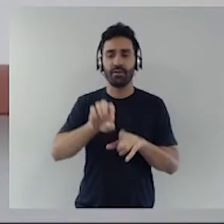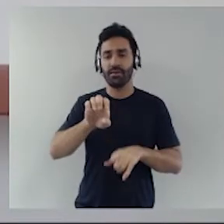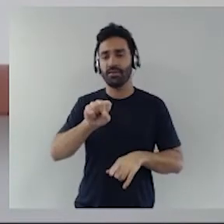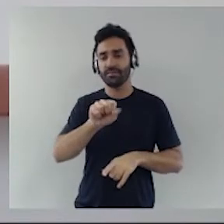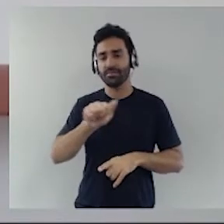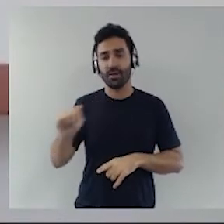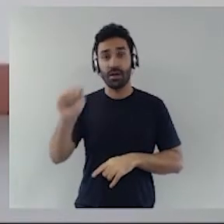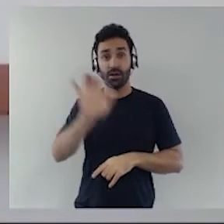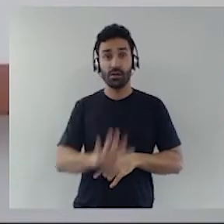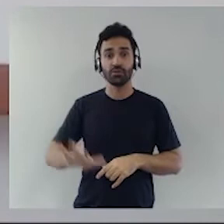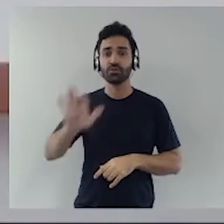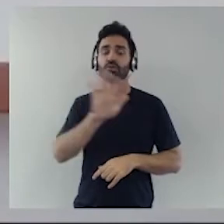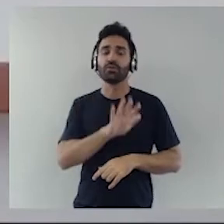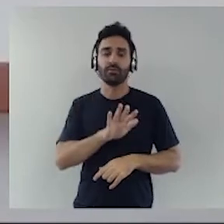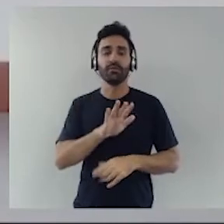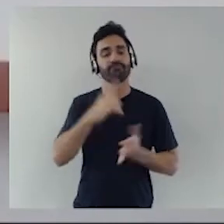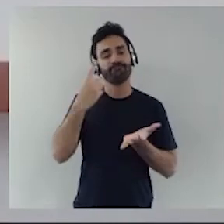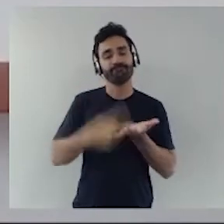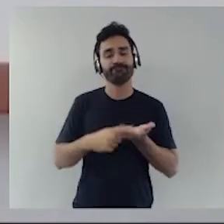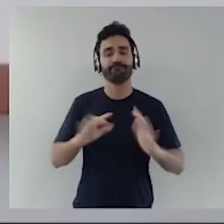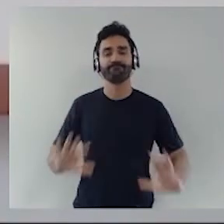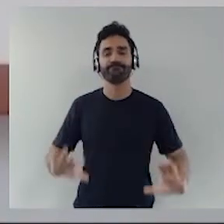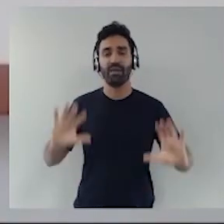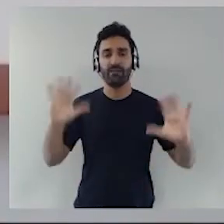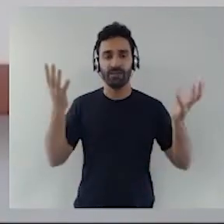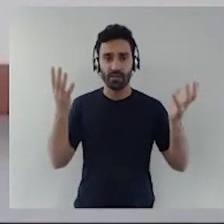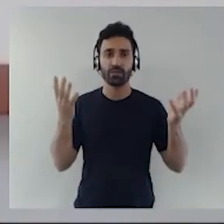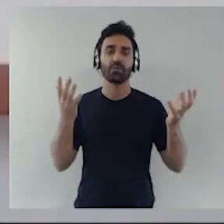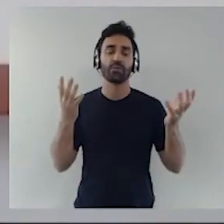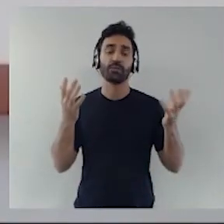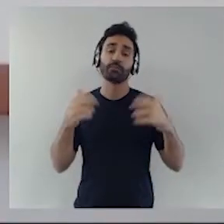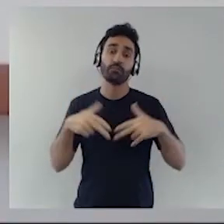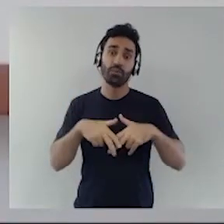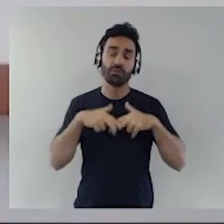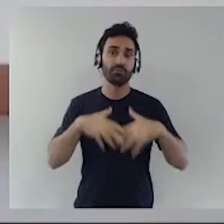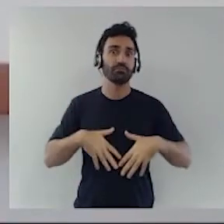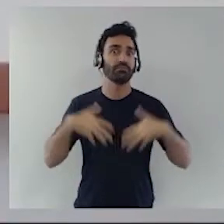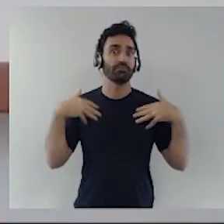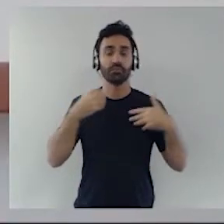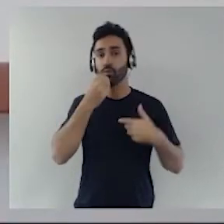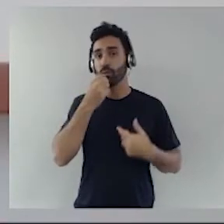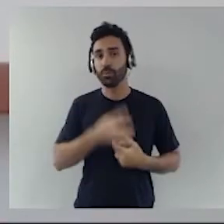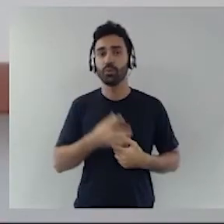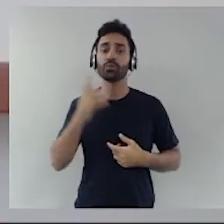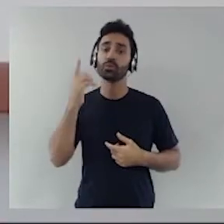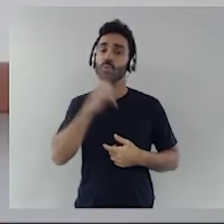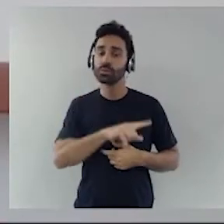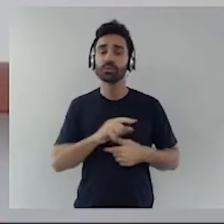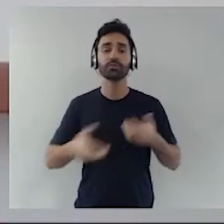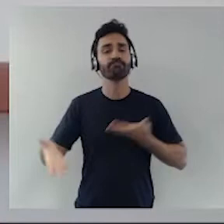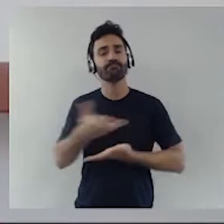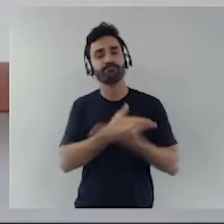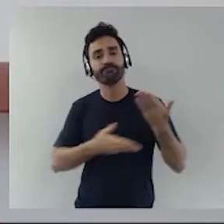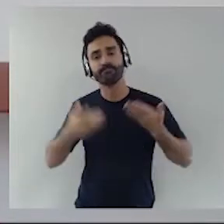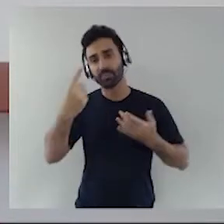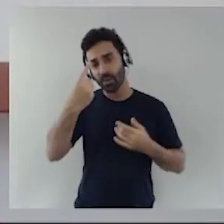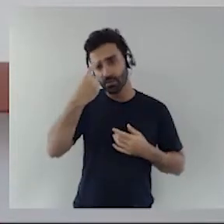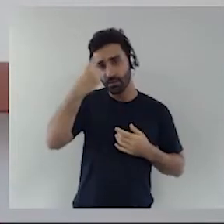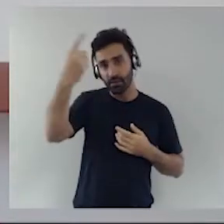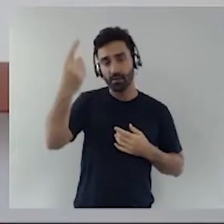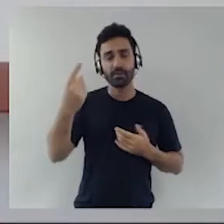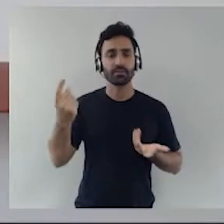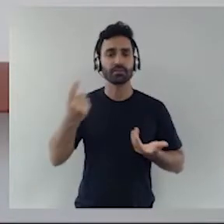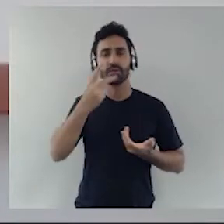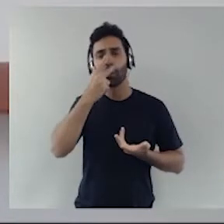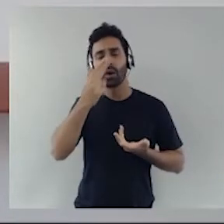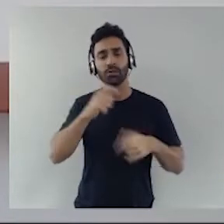nacional professor na figura do doutor andré cavalcanti é um privilégio poder compartilhar ideias